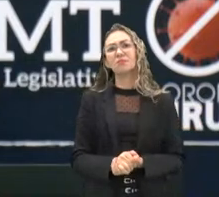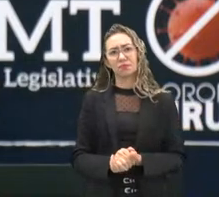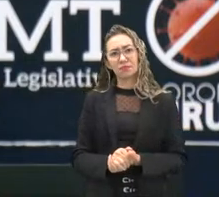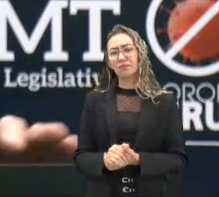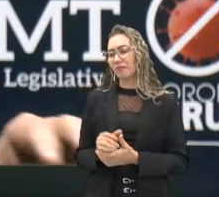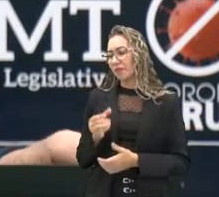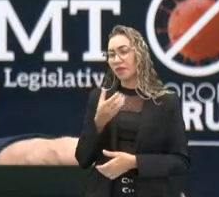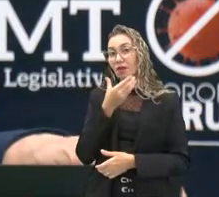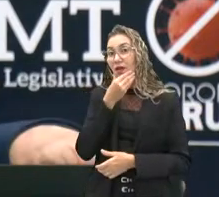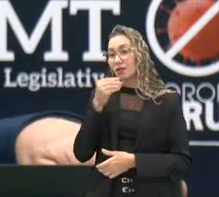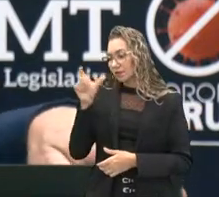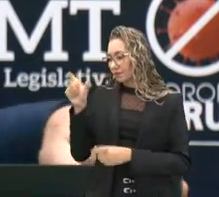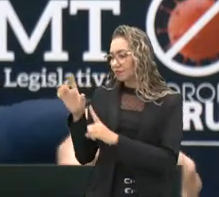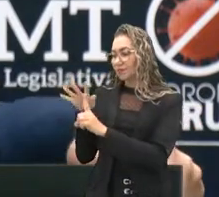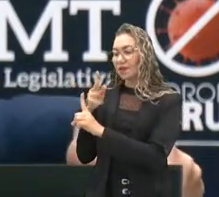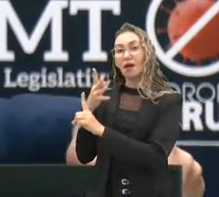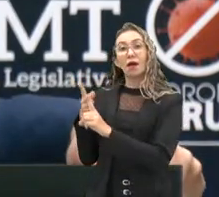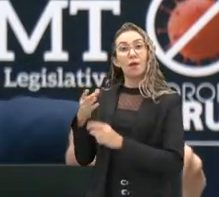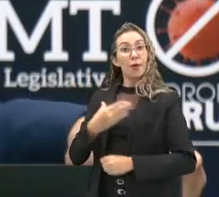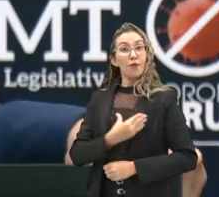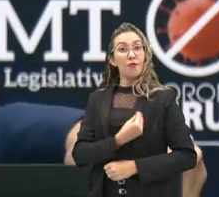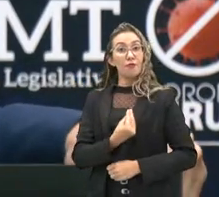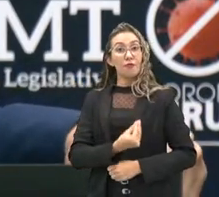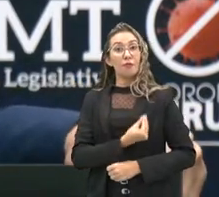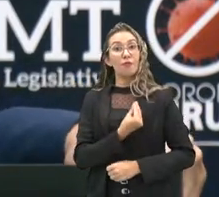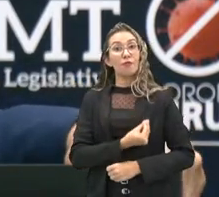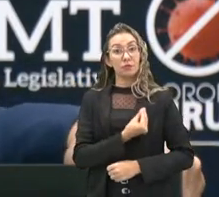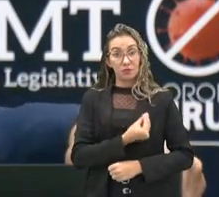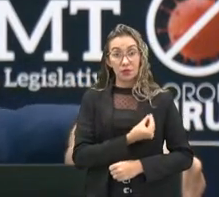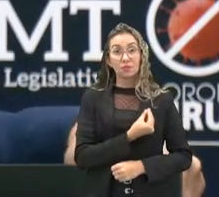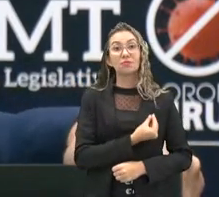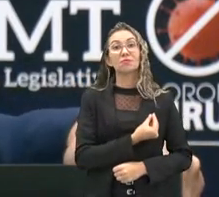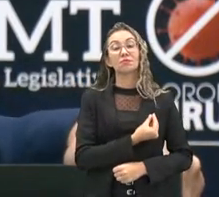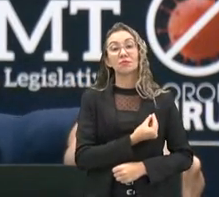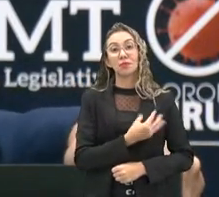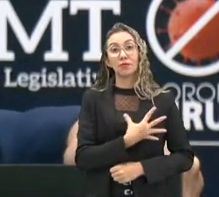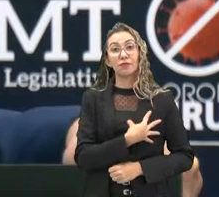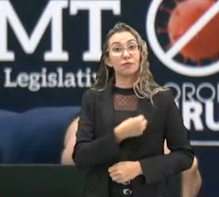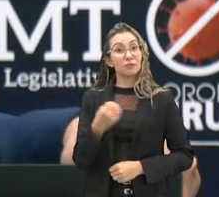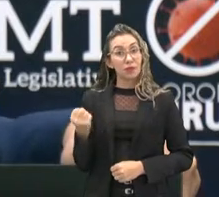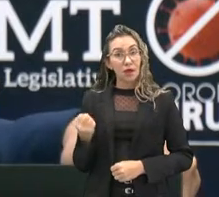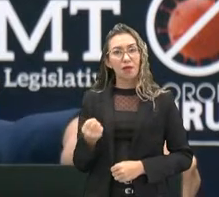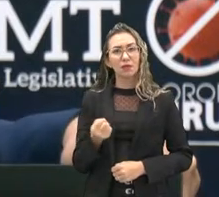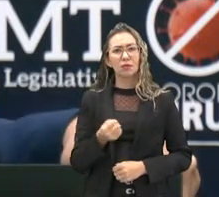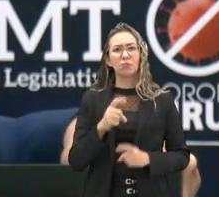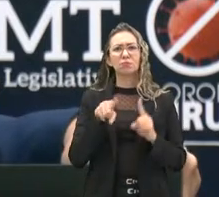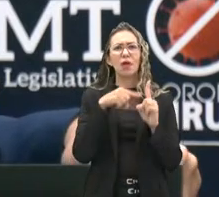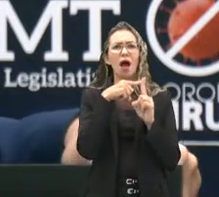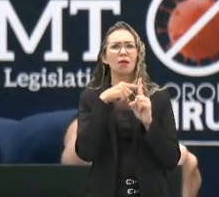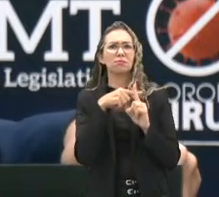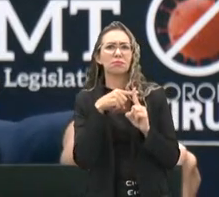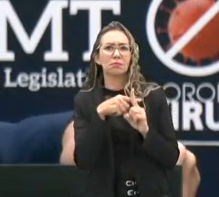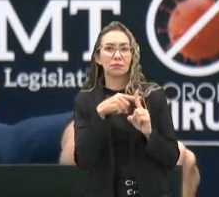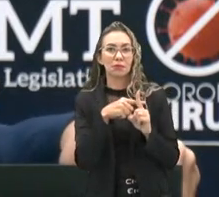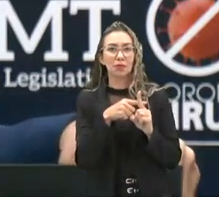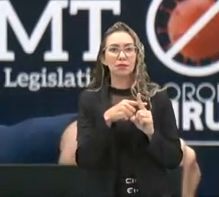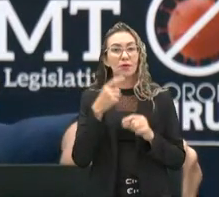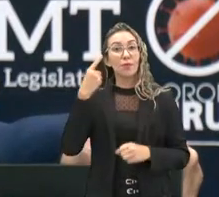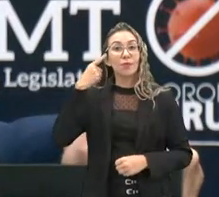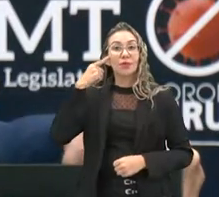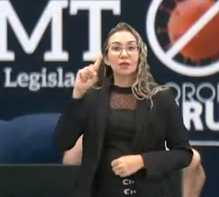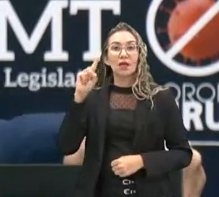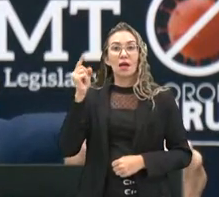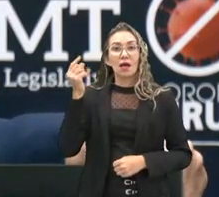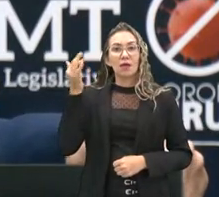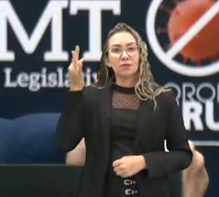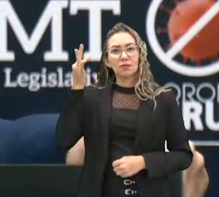é filho do positivismo, que é uma ideia que surge da França no início do século XIX, com